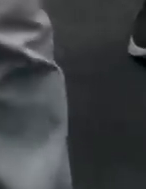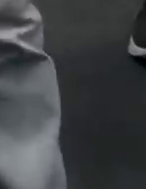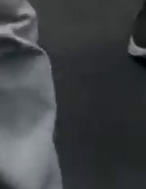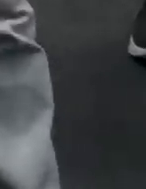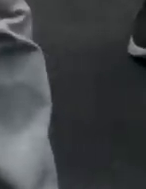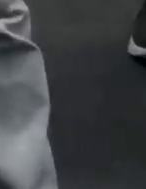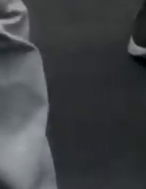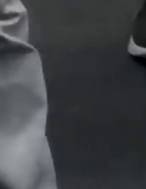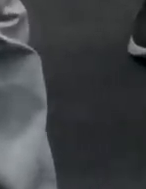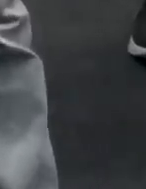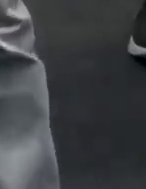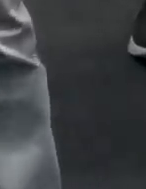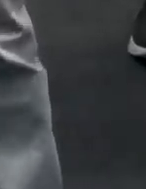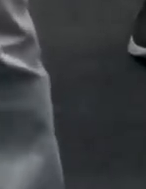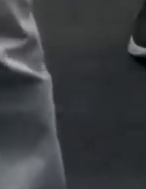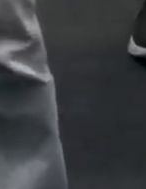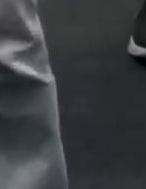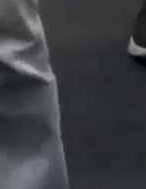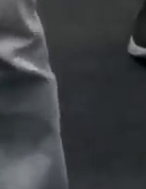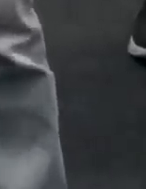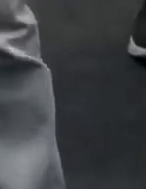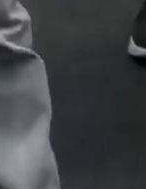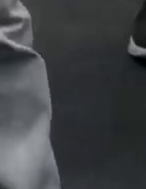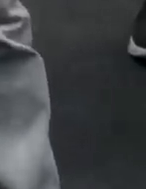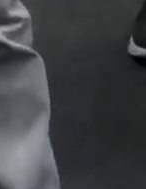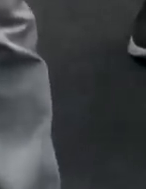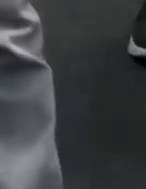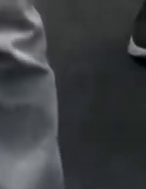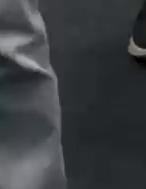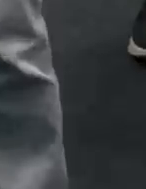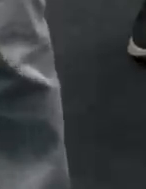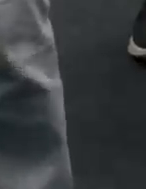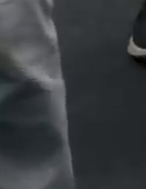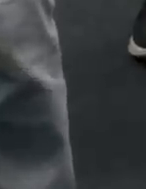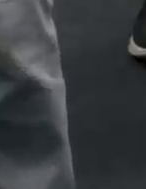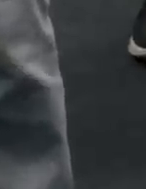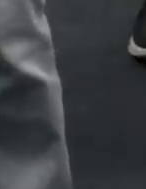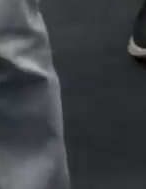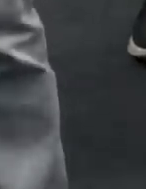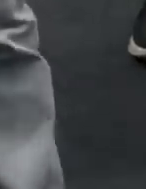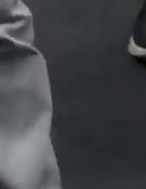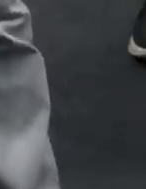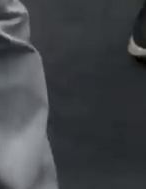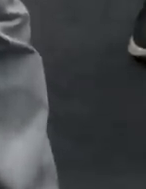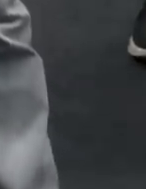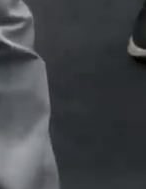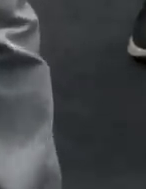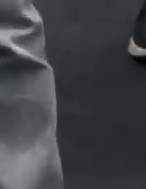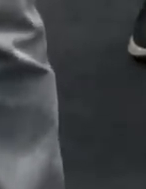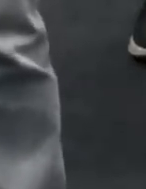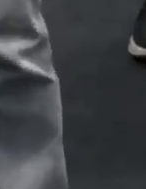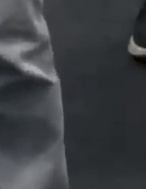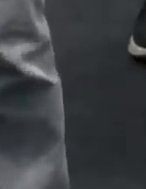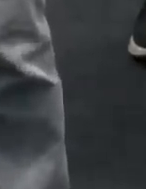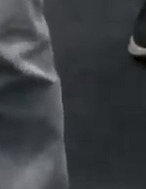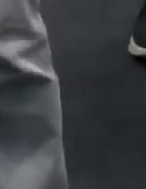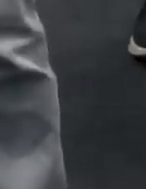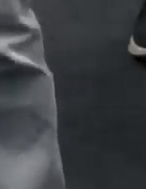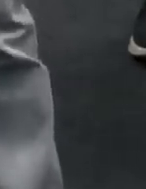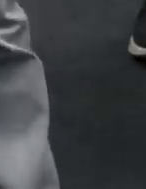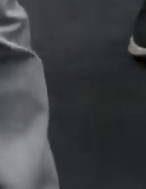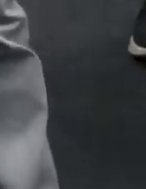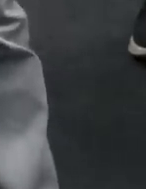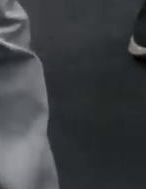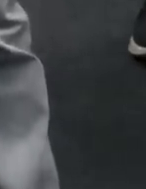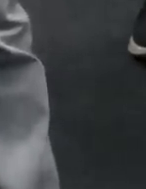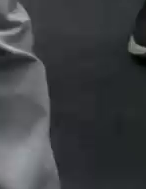casos viciados atrás de processos administrativos que foram julgados por perseguição então não